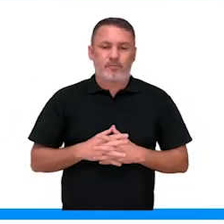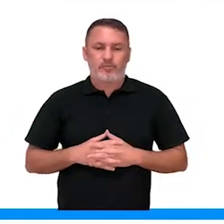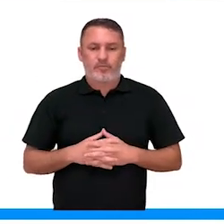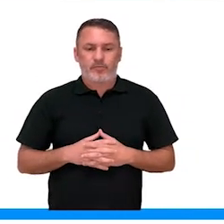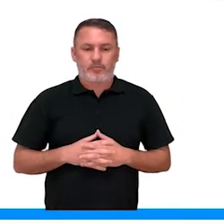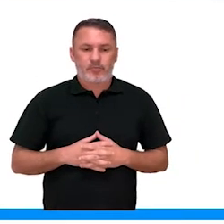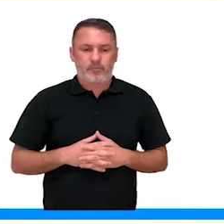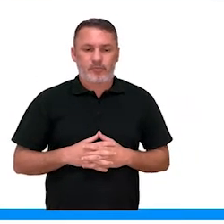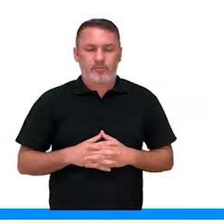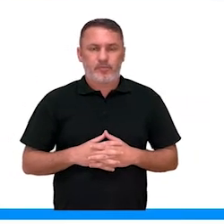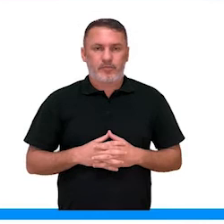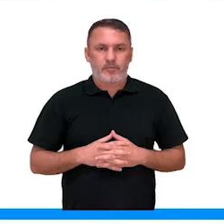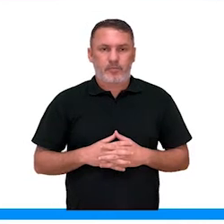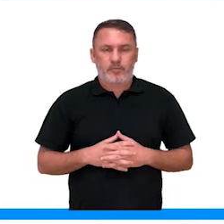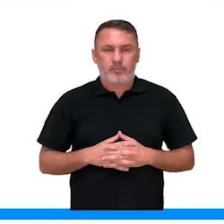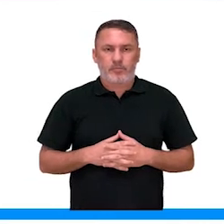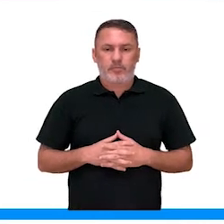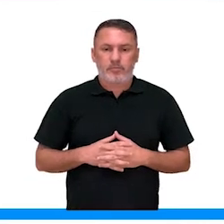noite.